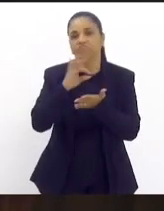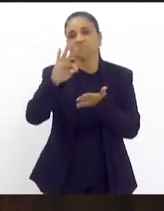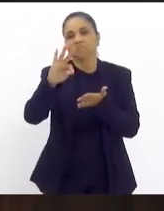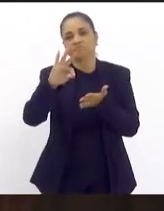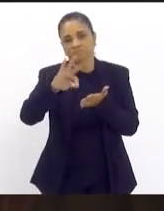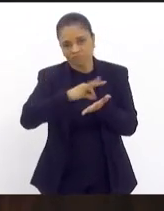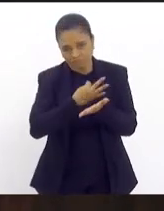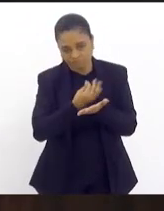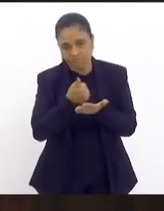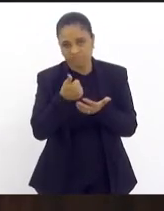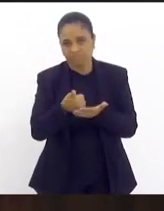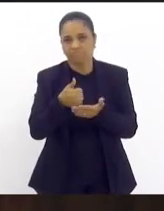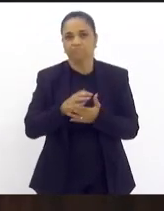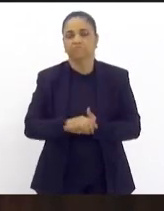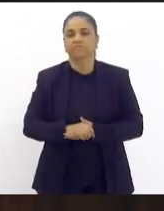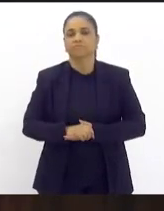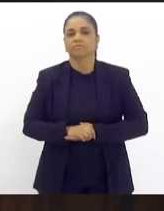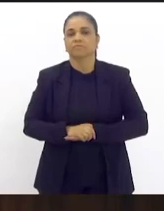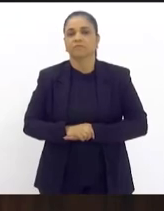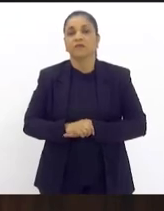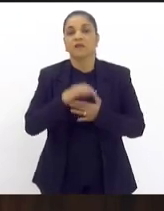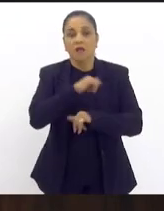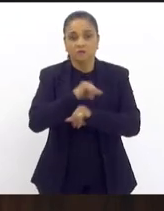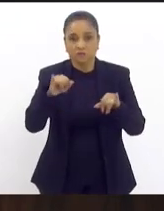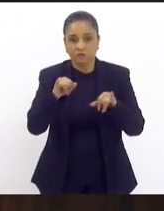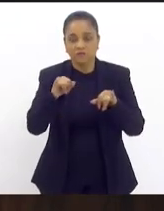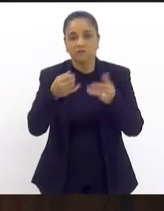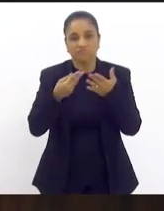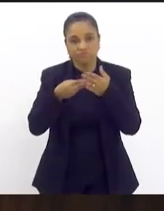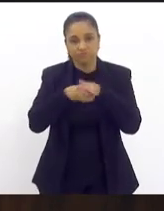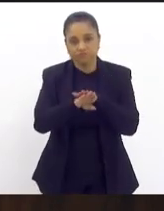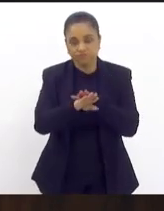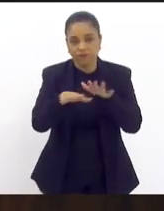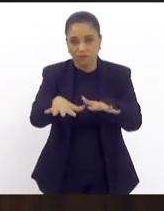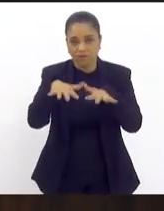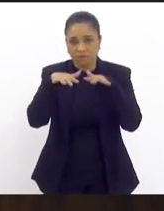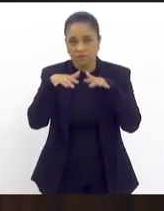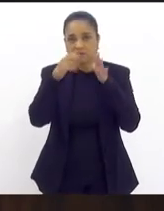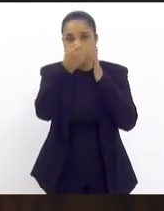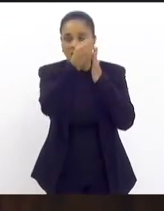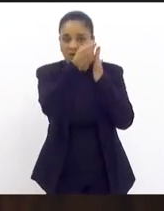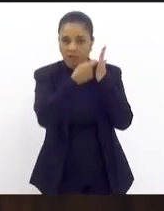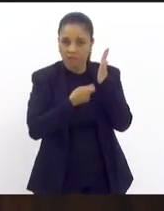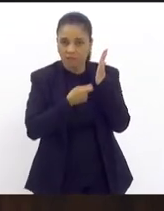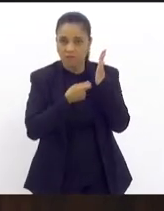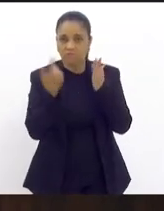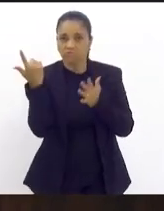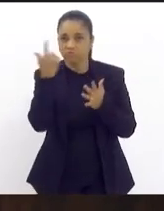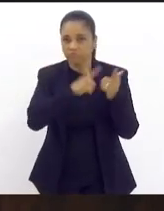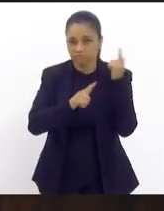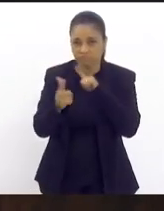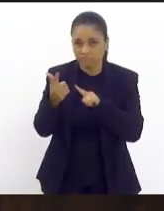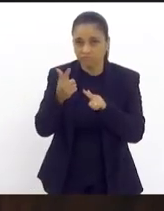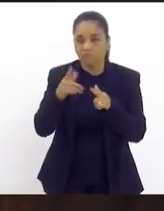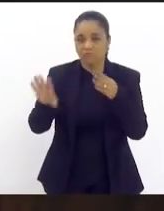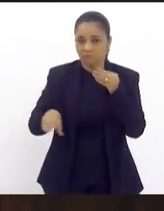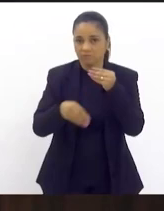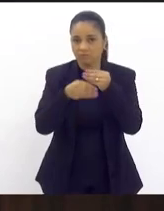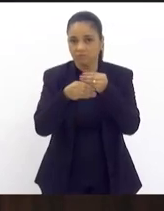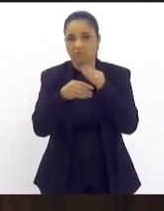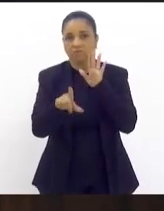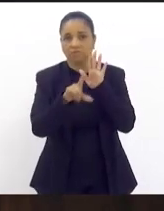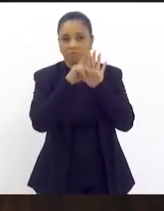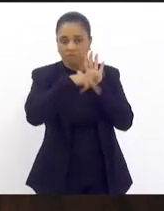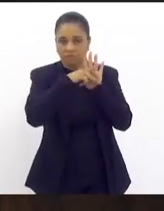Aprovado, vai autógrafo. Anuncio, em tramitação ordinária e segunda discussão, redação do vencido, assim emendada. Projeto de lei